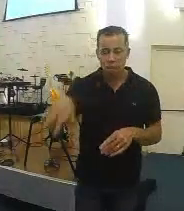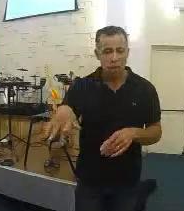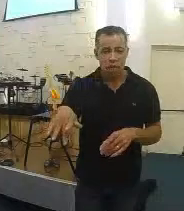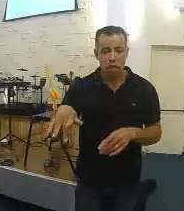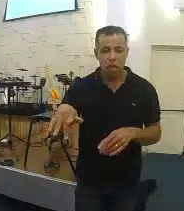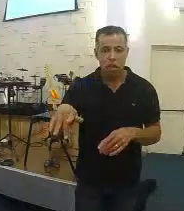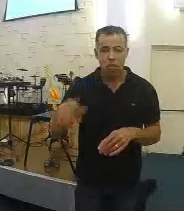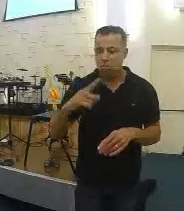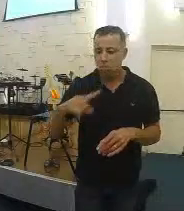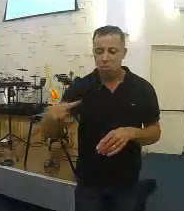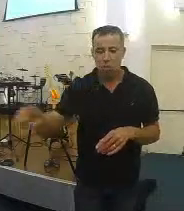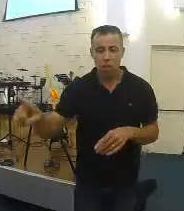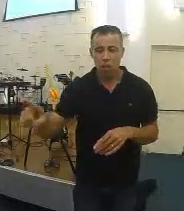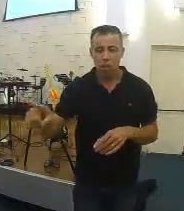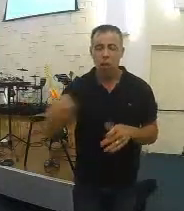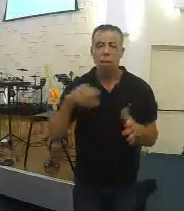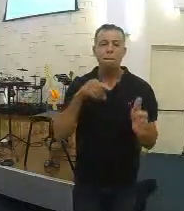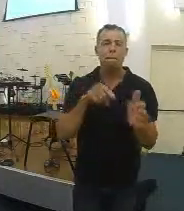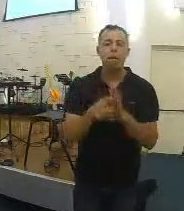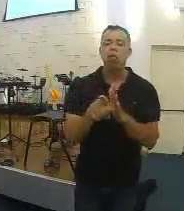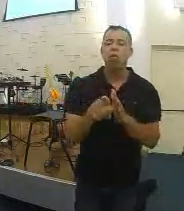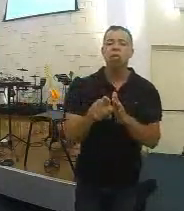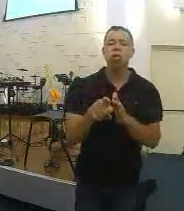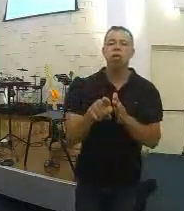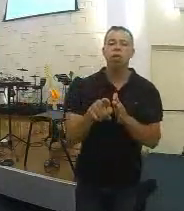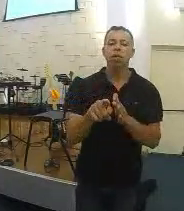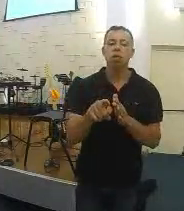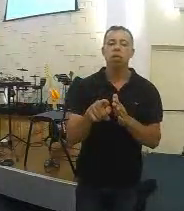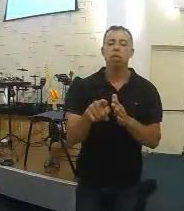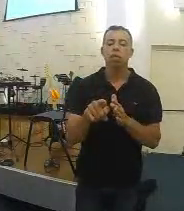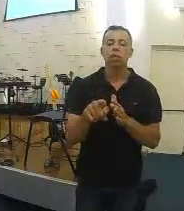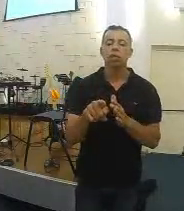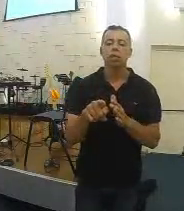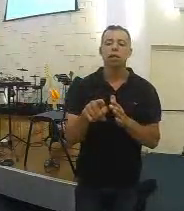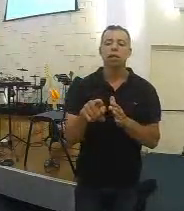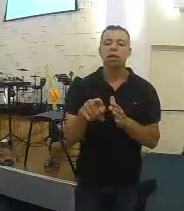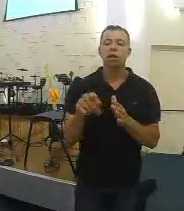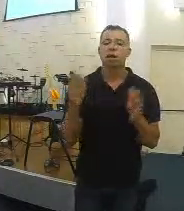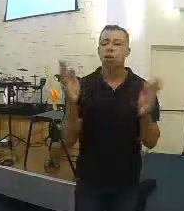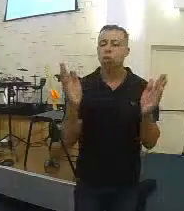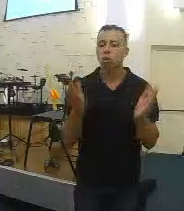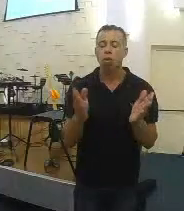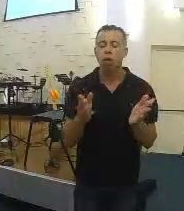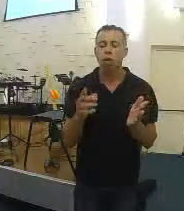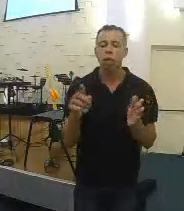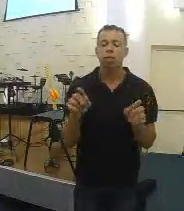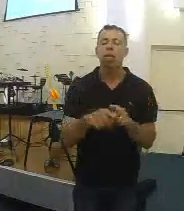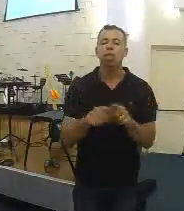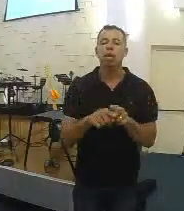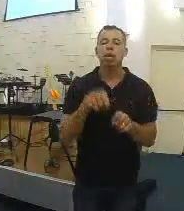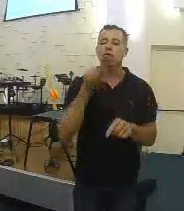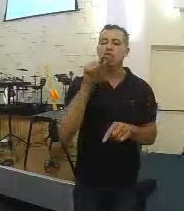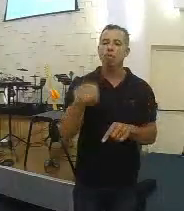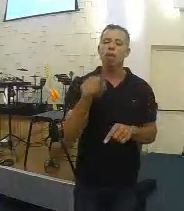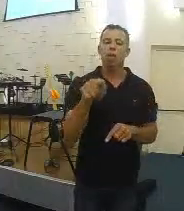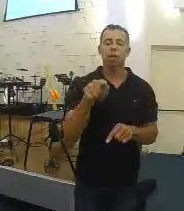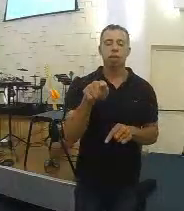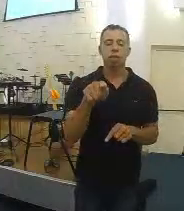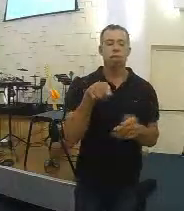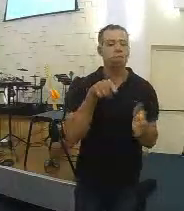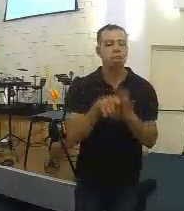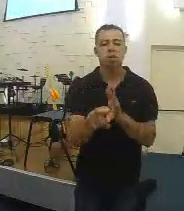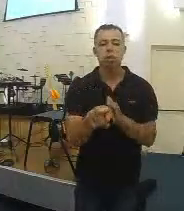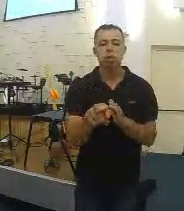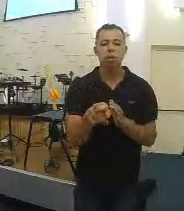A pergunta cabe ainda hoje: para onde você está indo? De onde veio e para onde você vai? São algumas